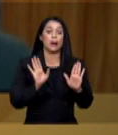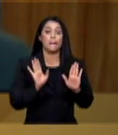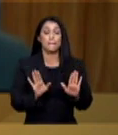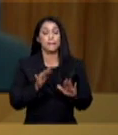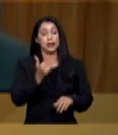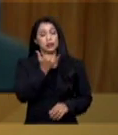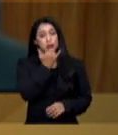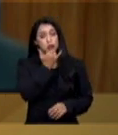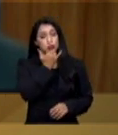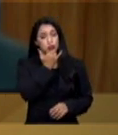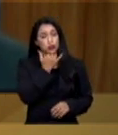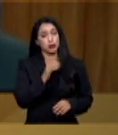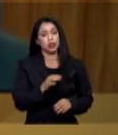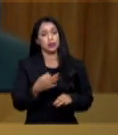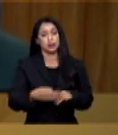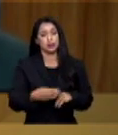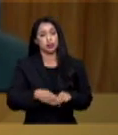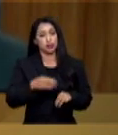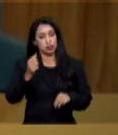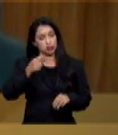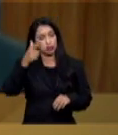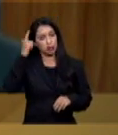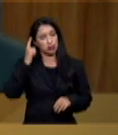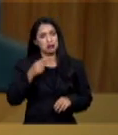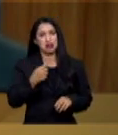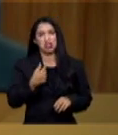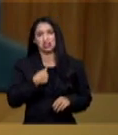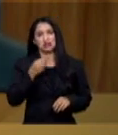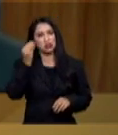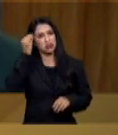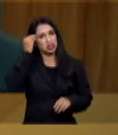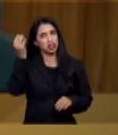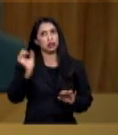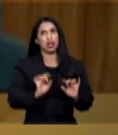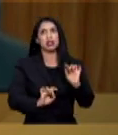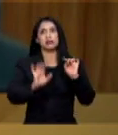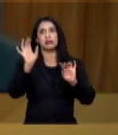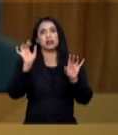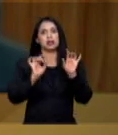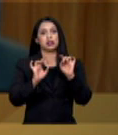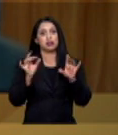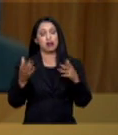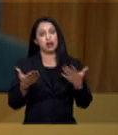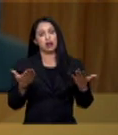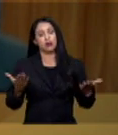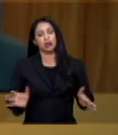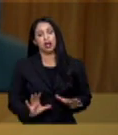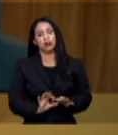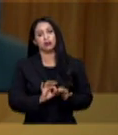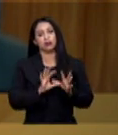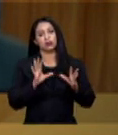Moraes. Não entendo caracterizada a excepcionalidade, né, que autoriza